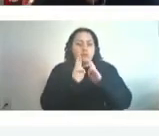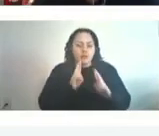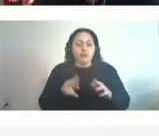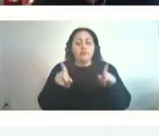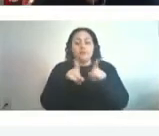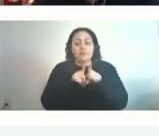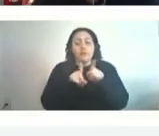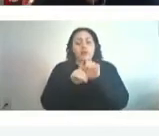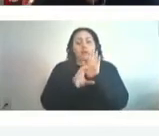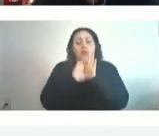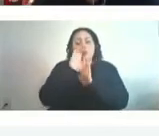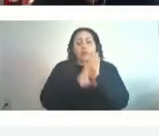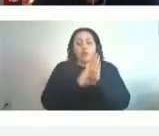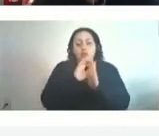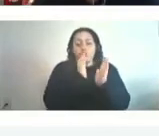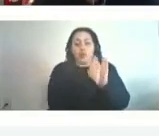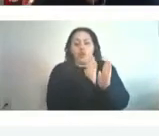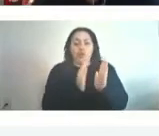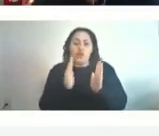né, que privilegia